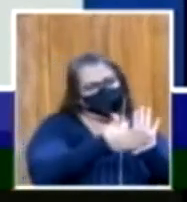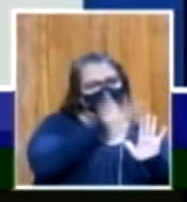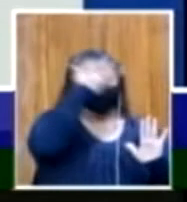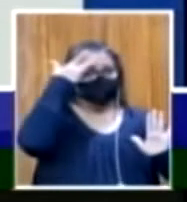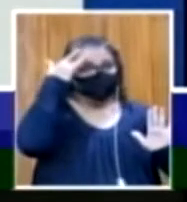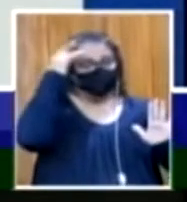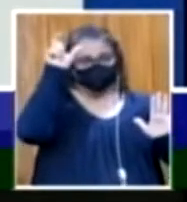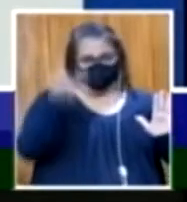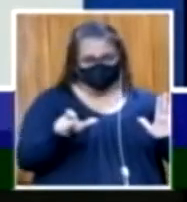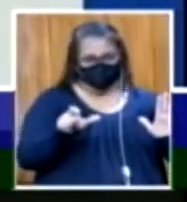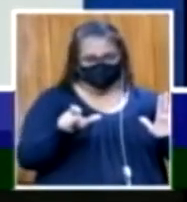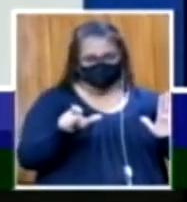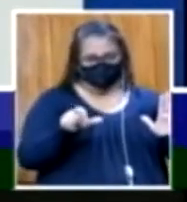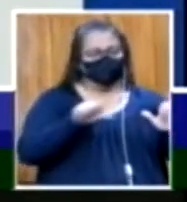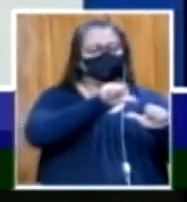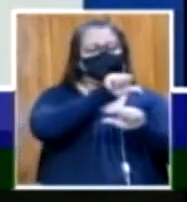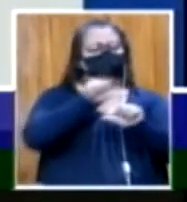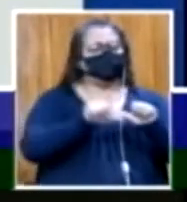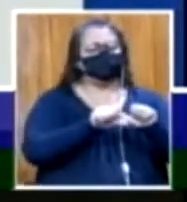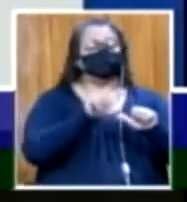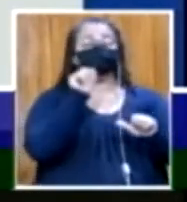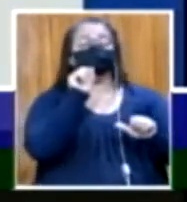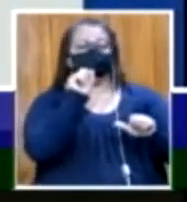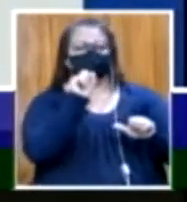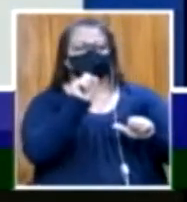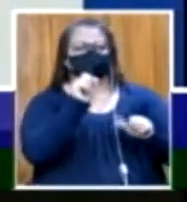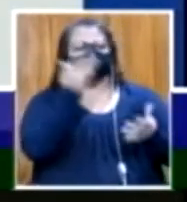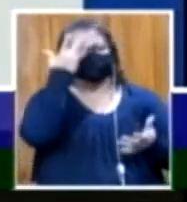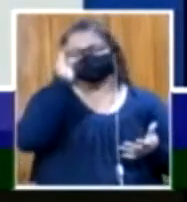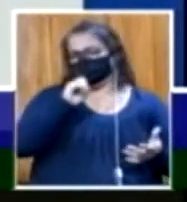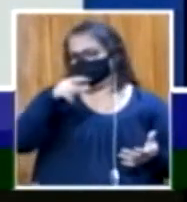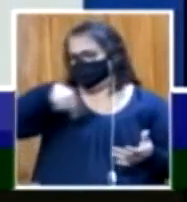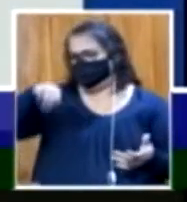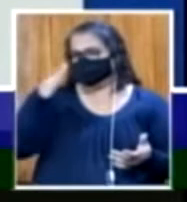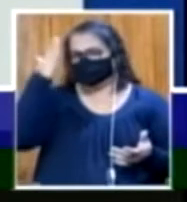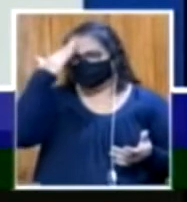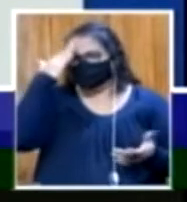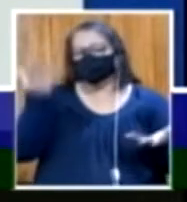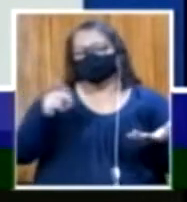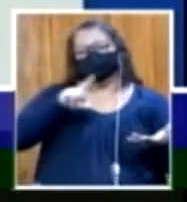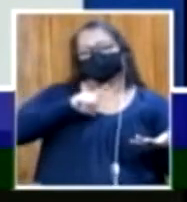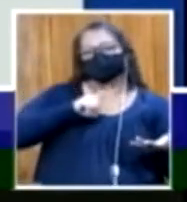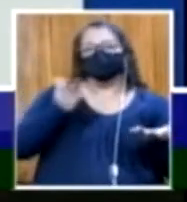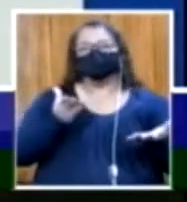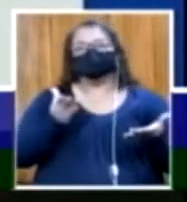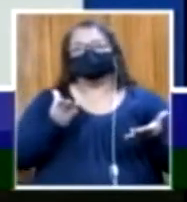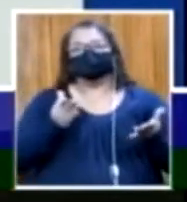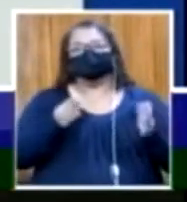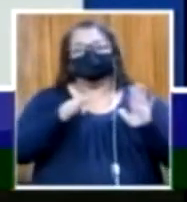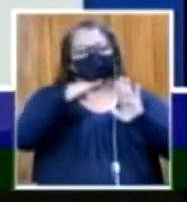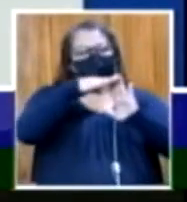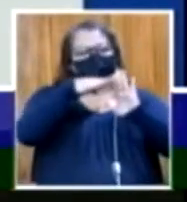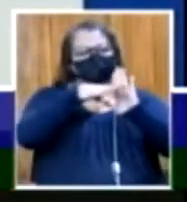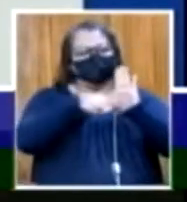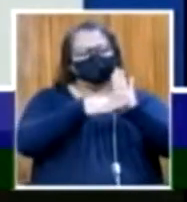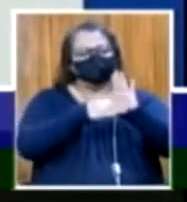física, quais as mudanças? Não sei se todos sabem, mas existe uma faixa